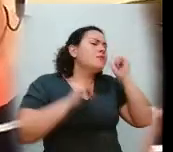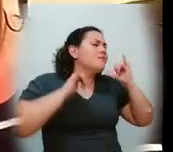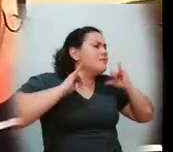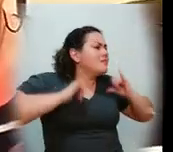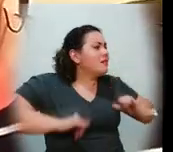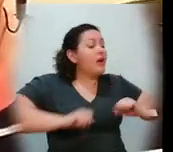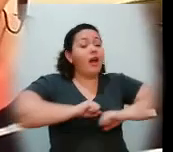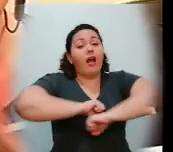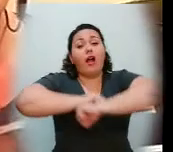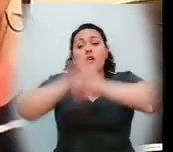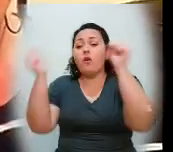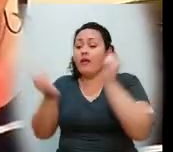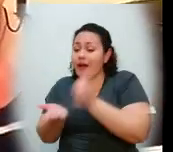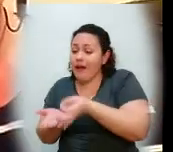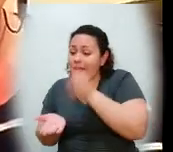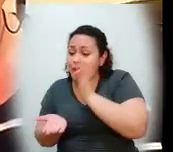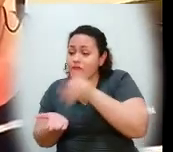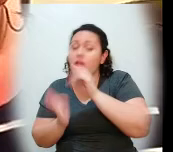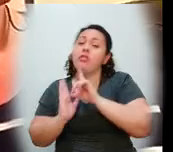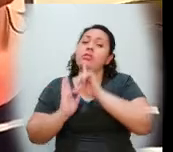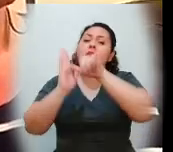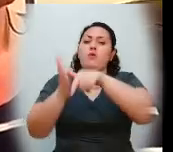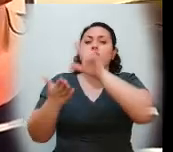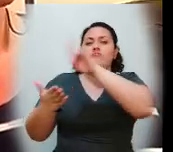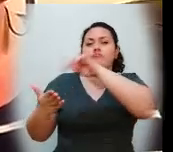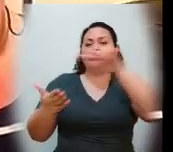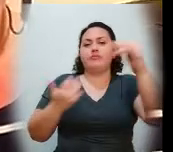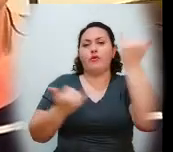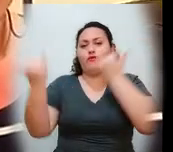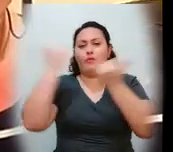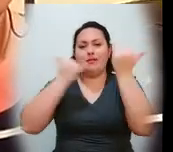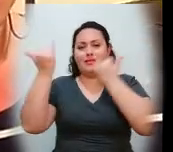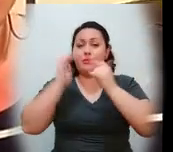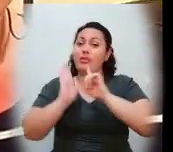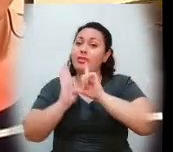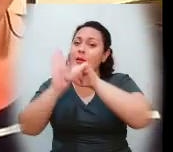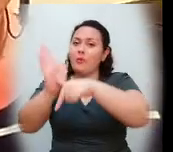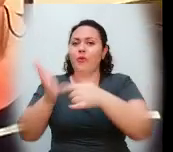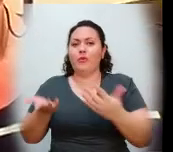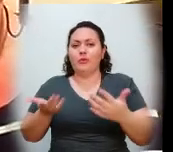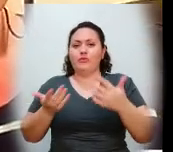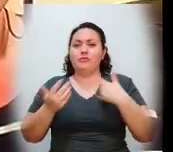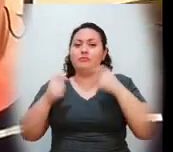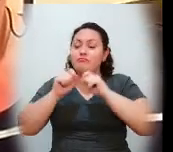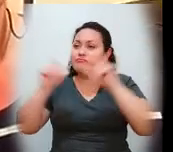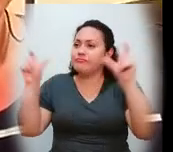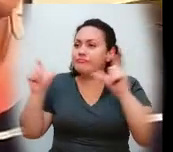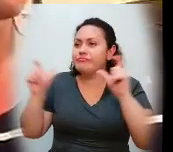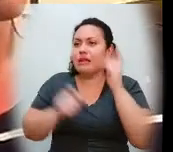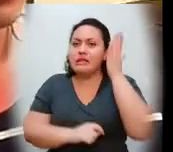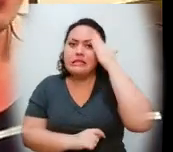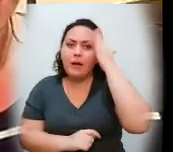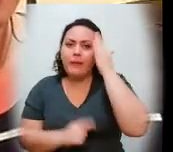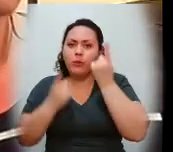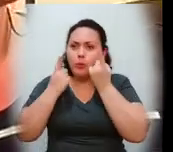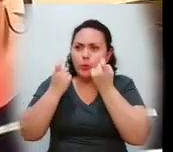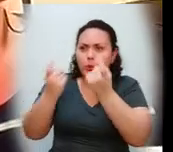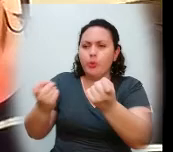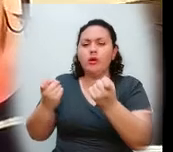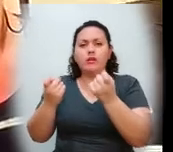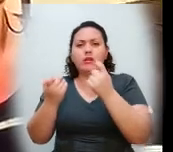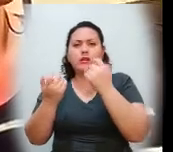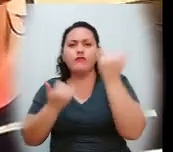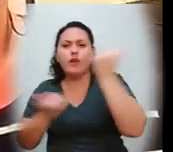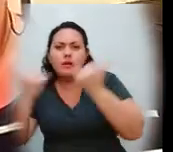e aí sim, agora eu acho que é o momento, assim, de eu poder me ativar mais, né? No sentido de querer saber o que está acontecendo, de